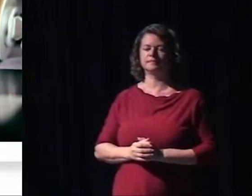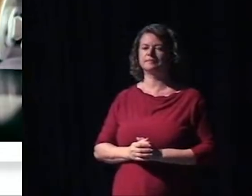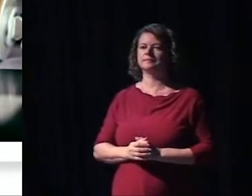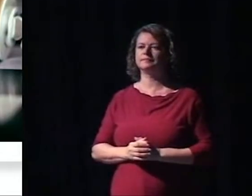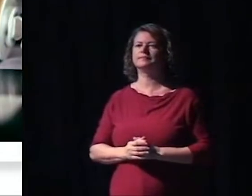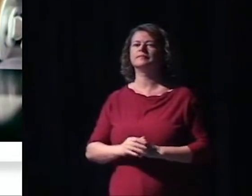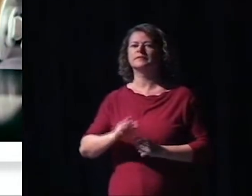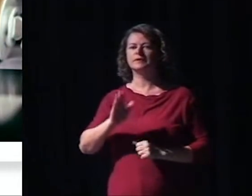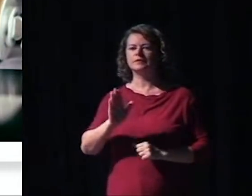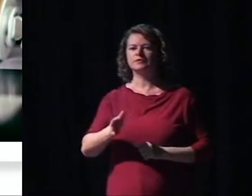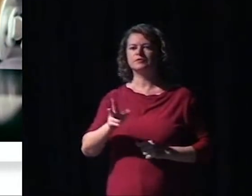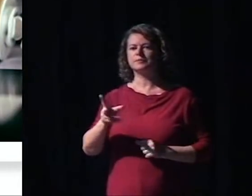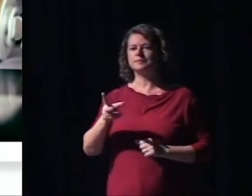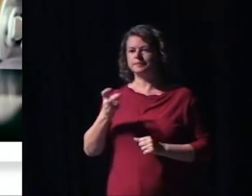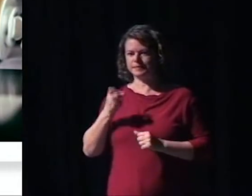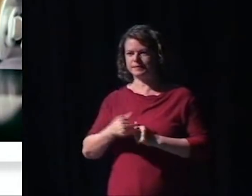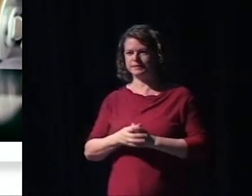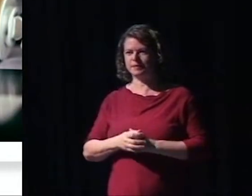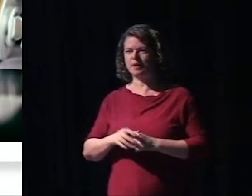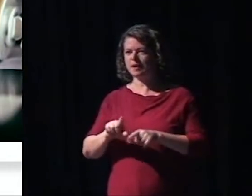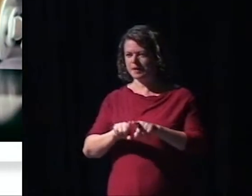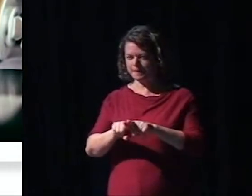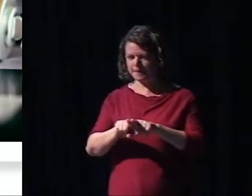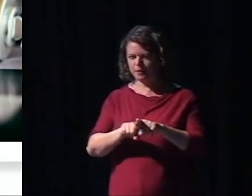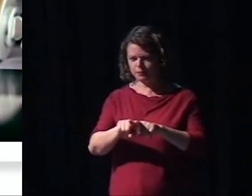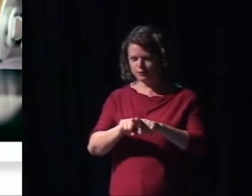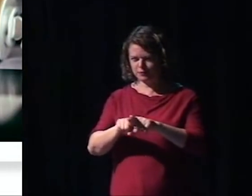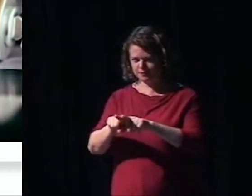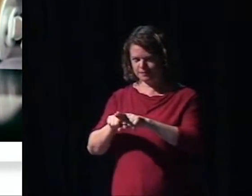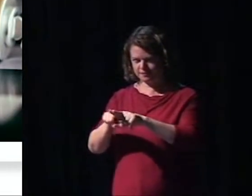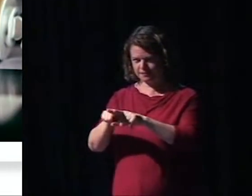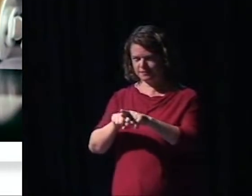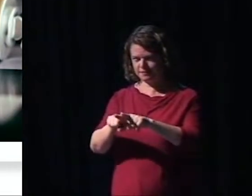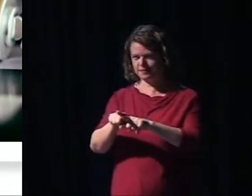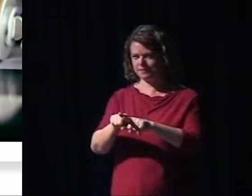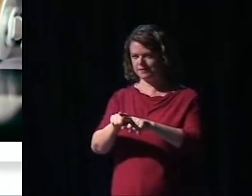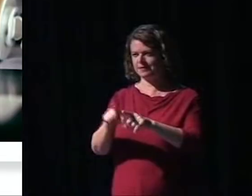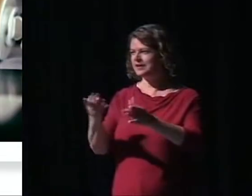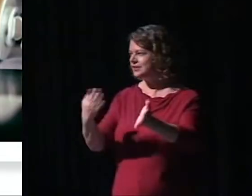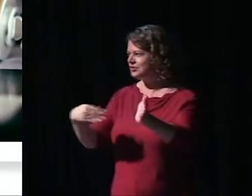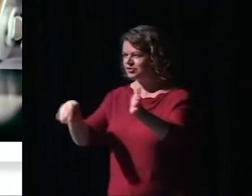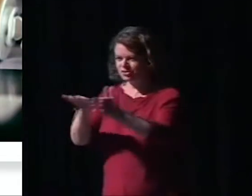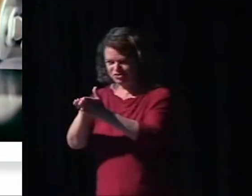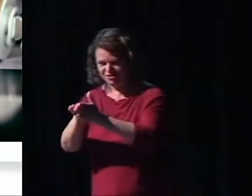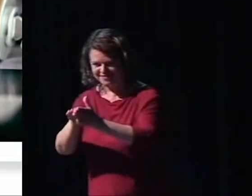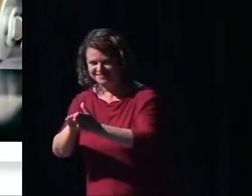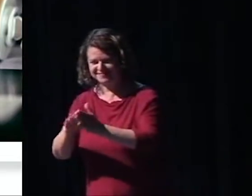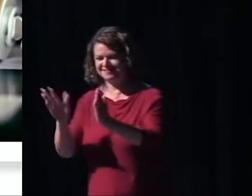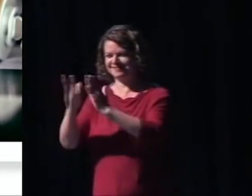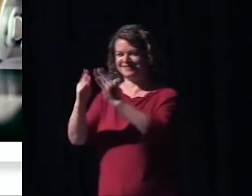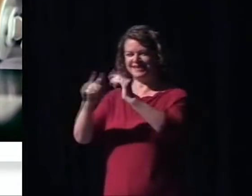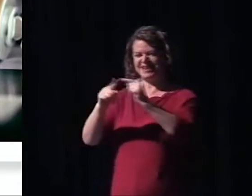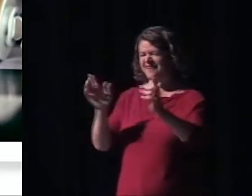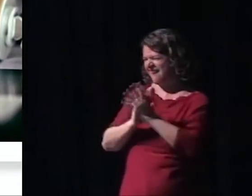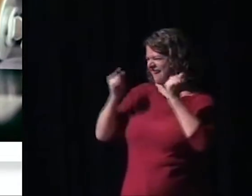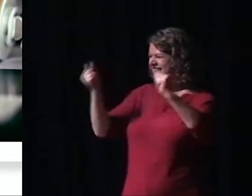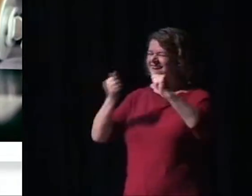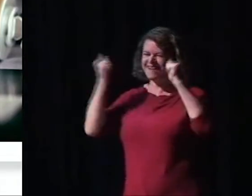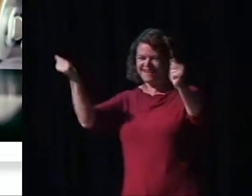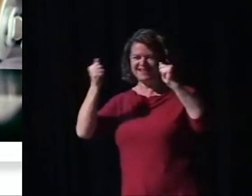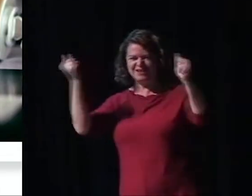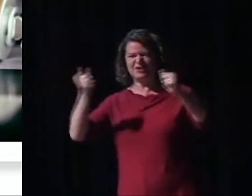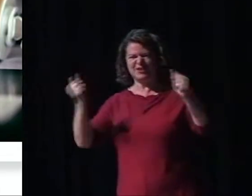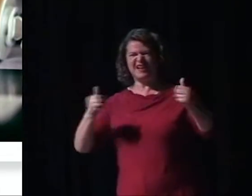vi muito disso. Chegam na igreja, aleluia, dão, sabe, que nem um foguete. Você vê